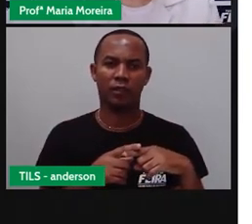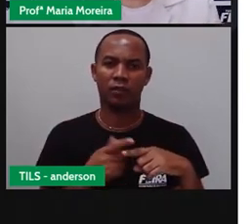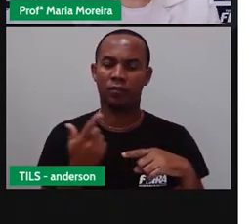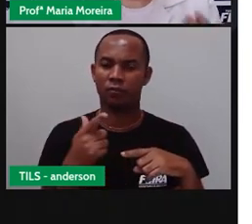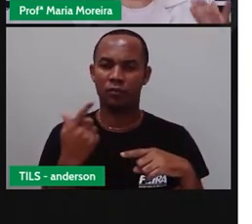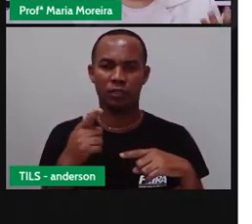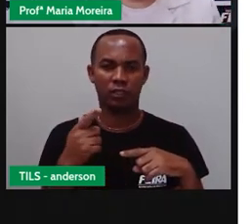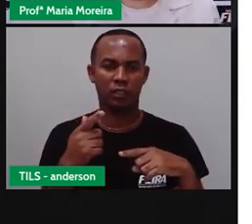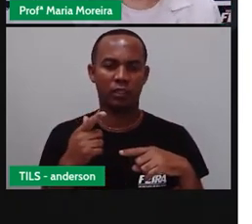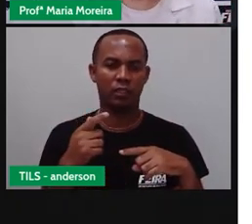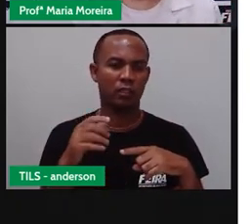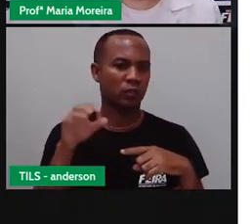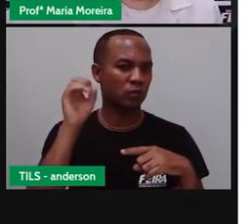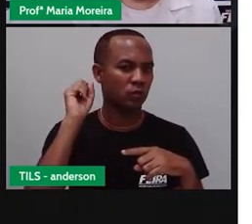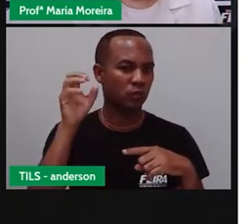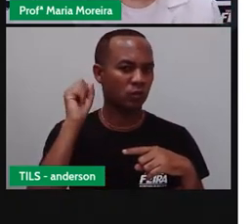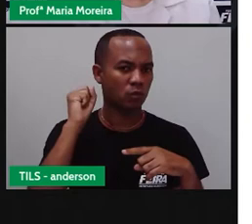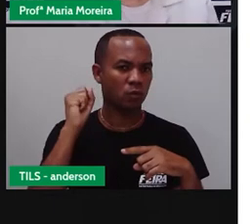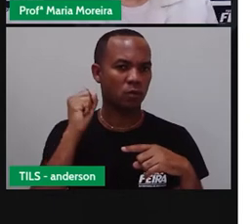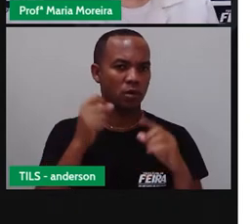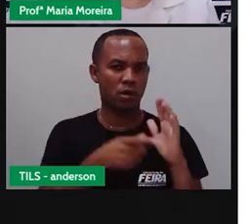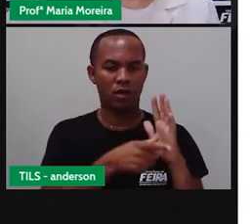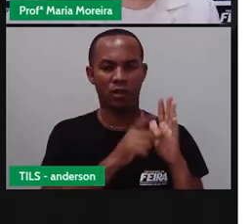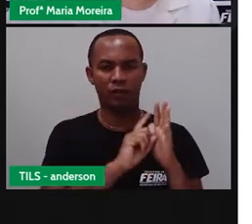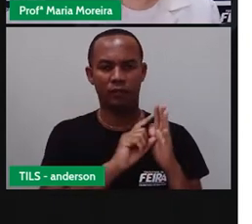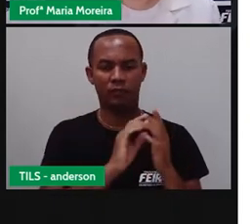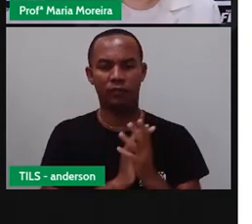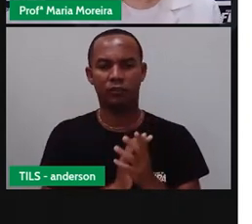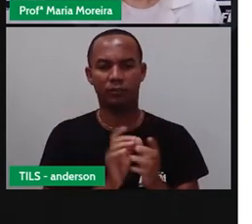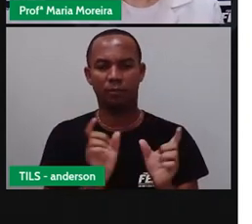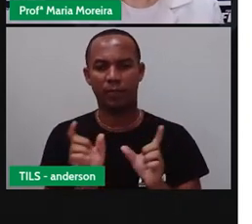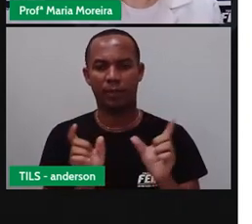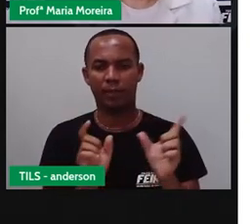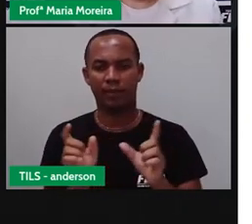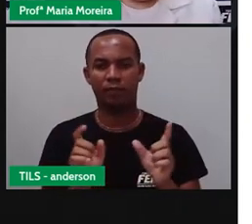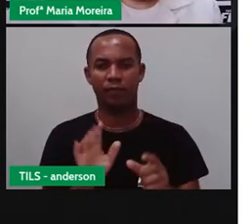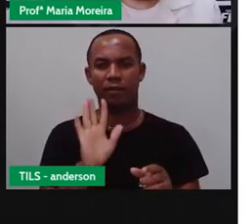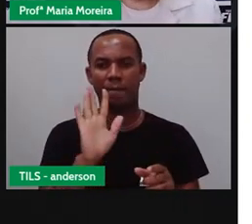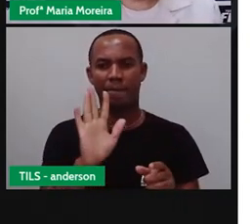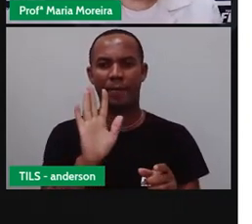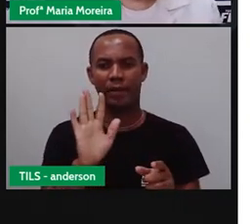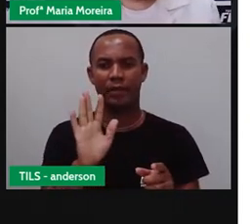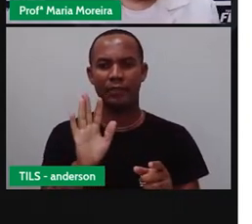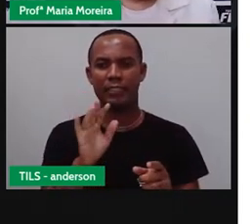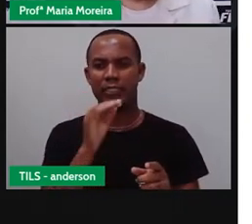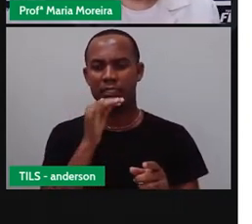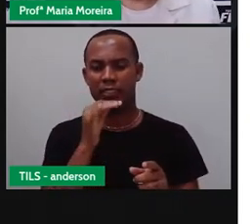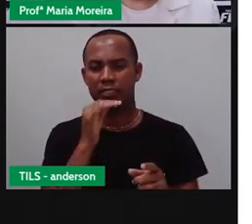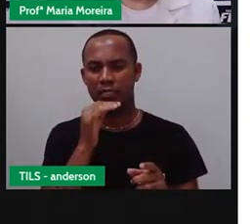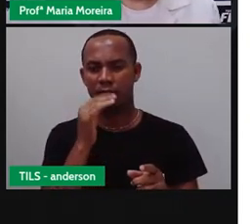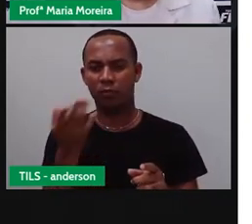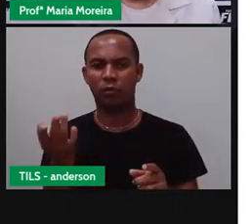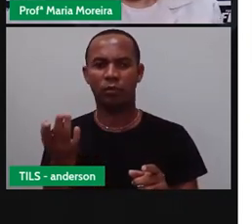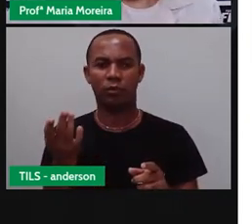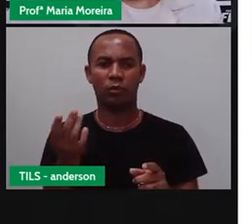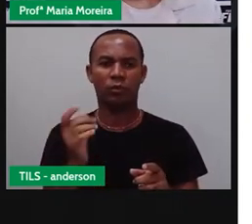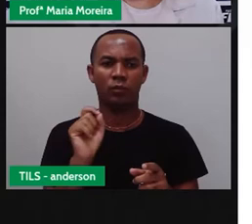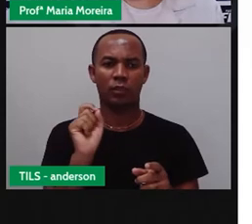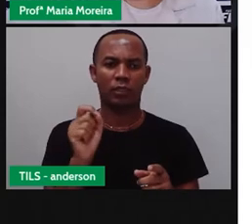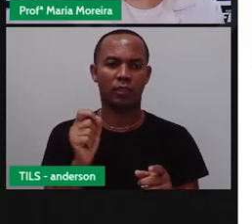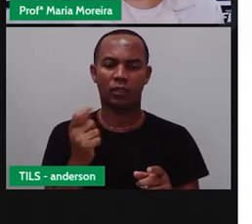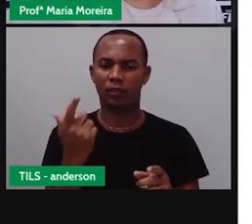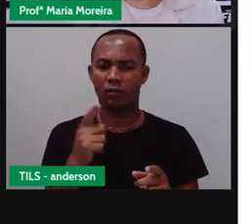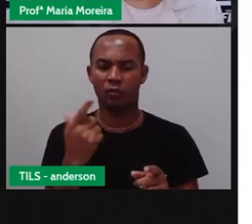um som quando ela vim aí no início da da palavra mas será que por esse motivo né